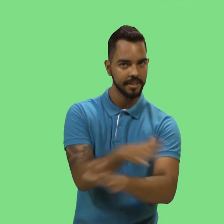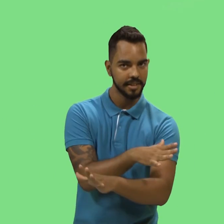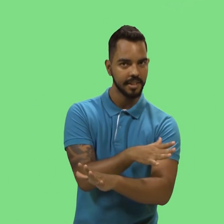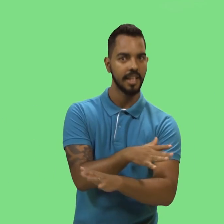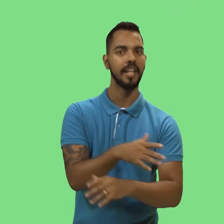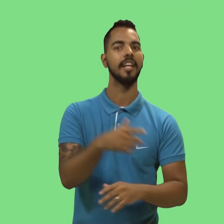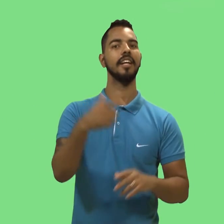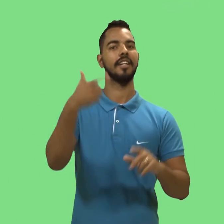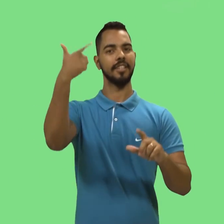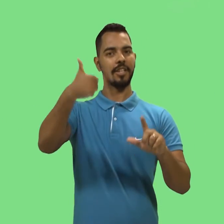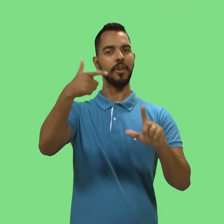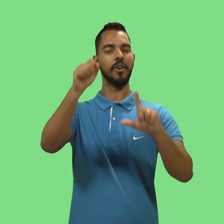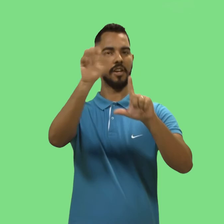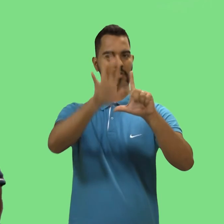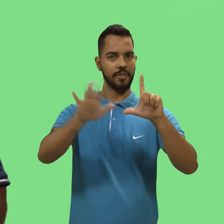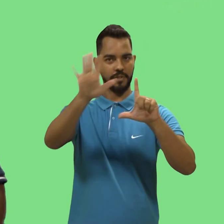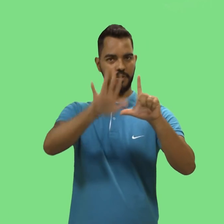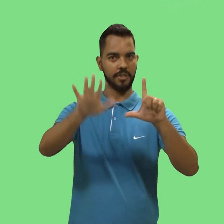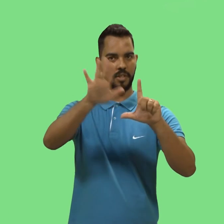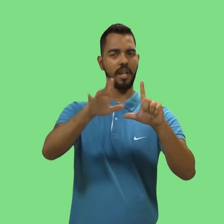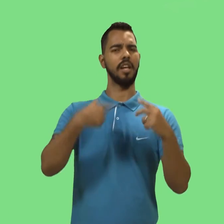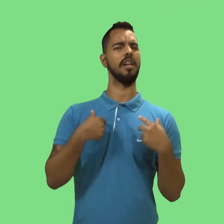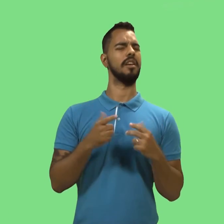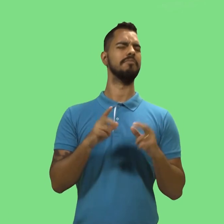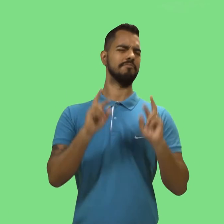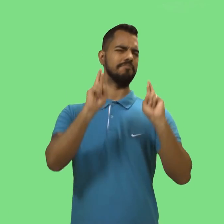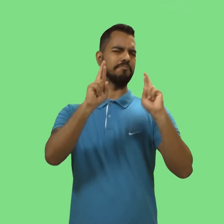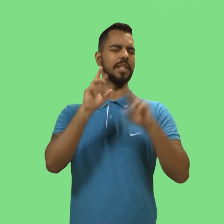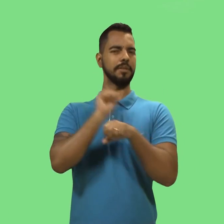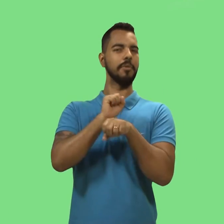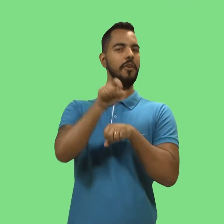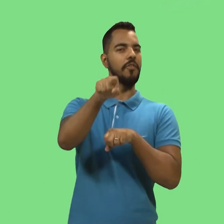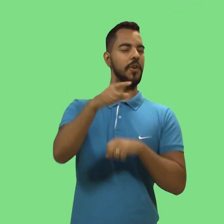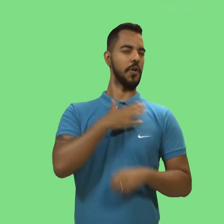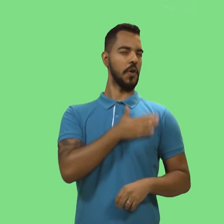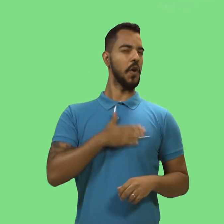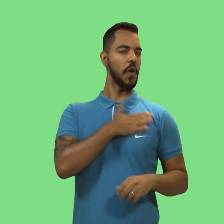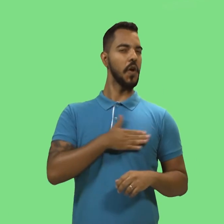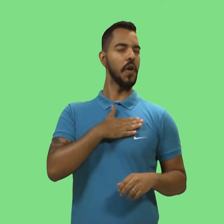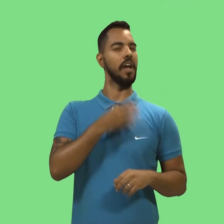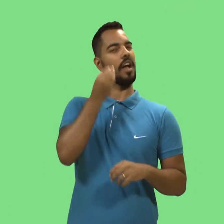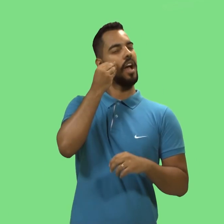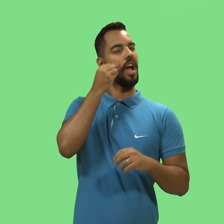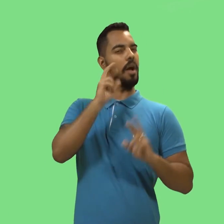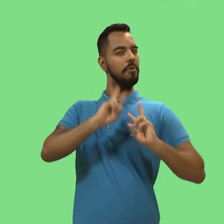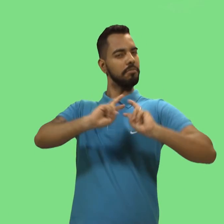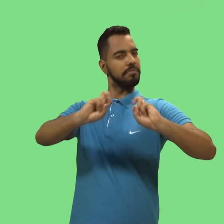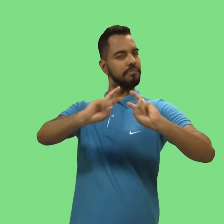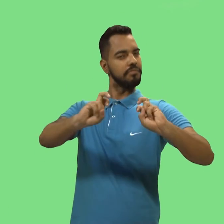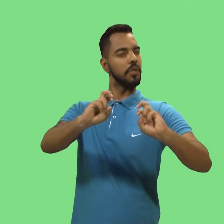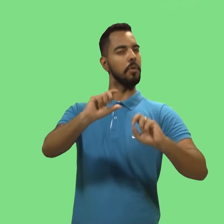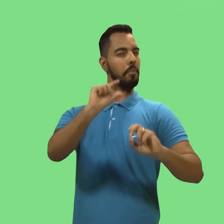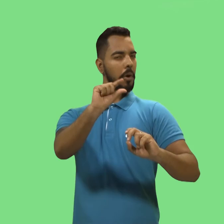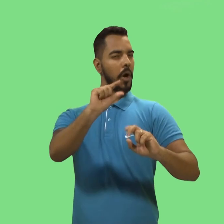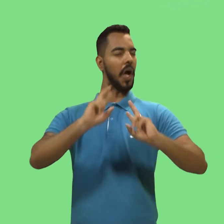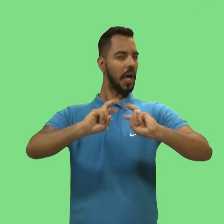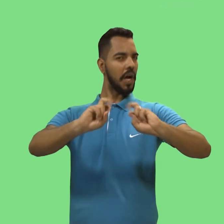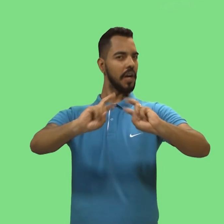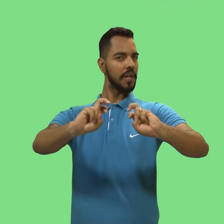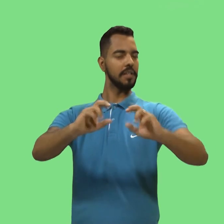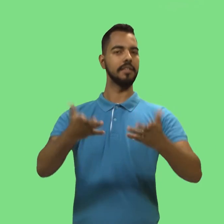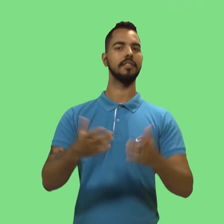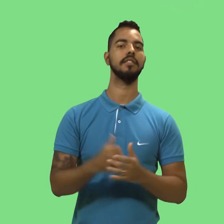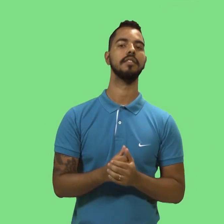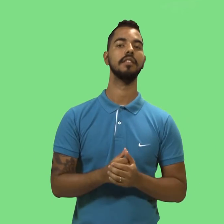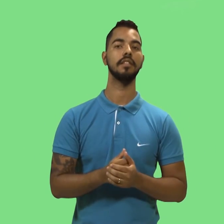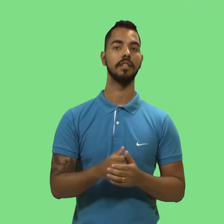vocês tenham gostado e que tenham absorvido ao menos um pouco do que vimos aqui. Lembre-se de acessar a sala virtual, participar